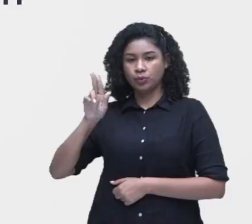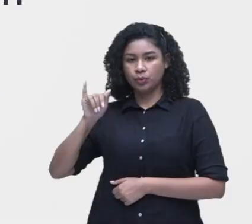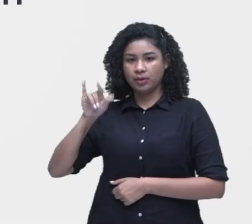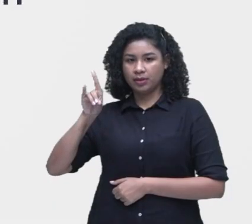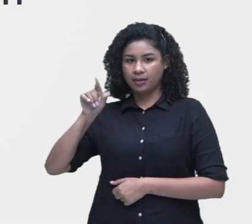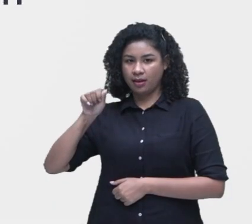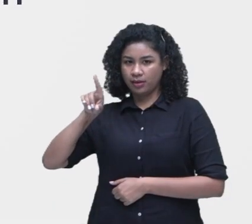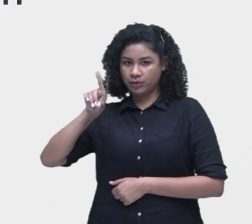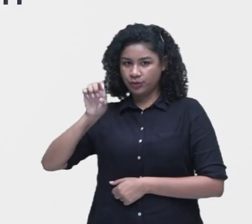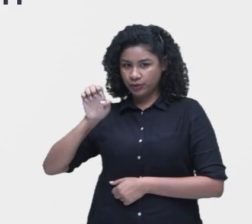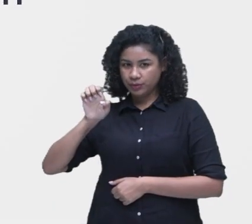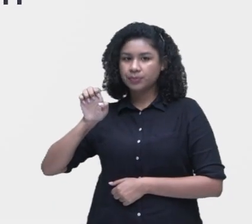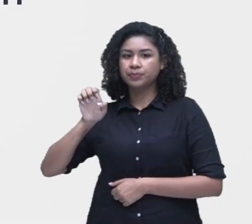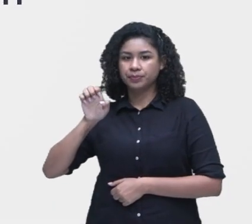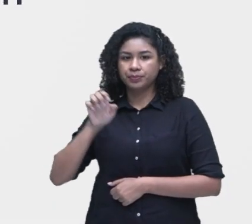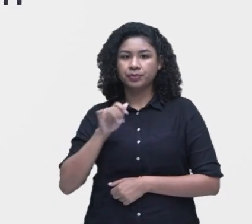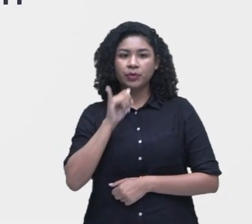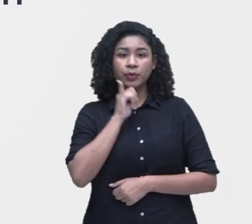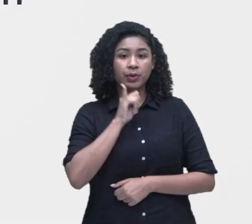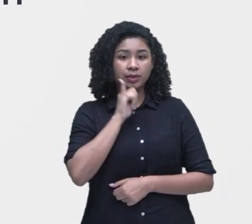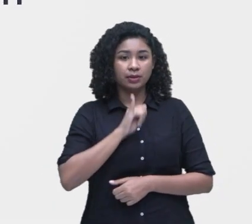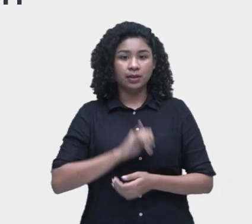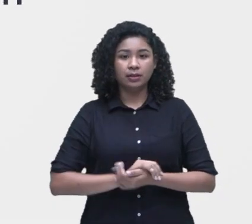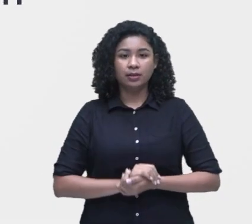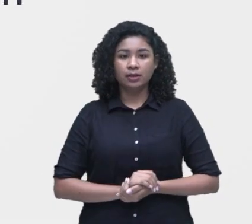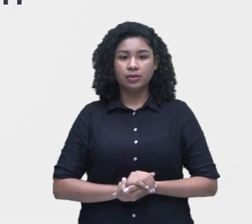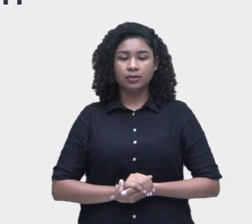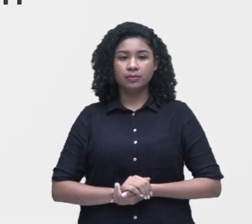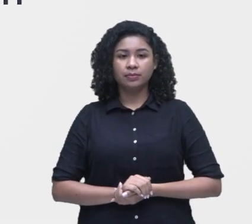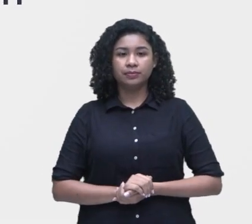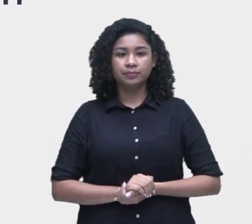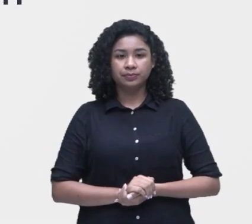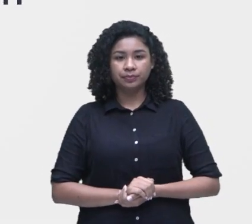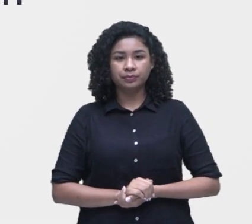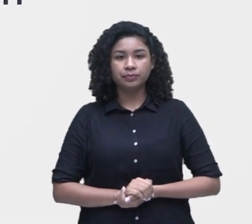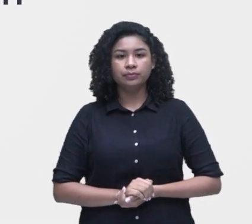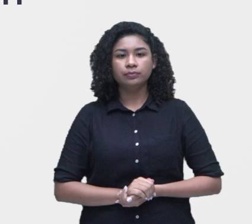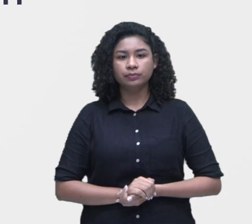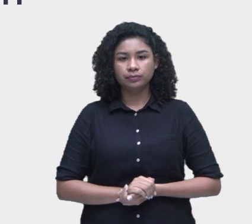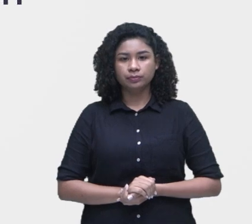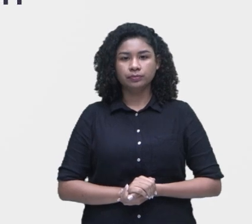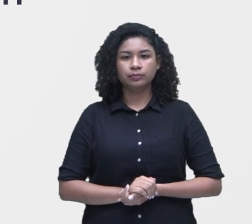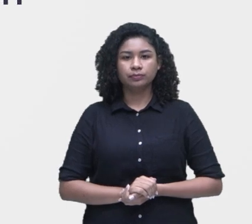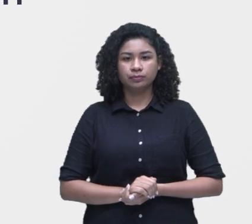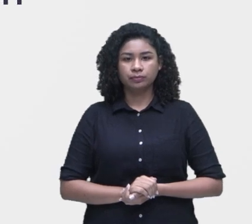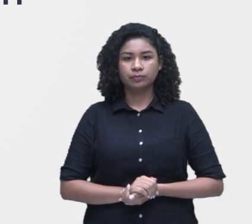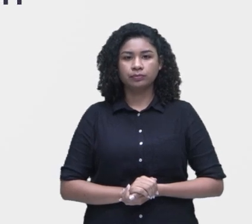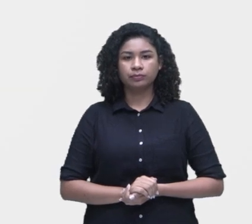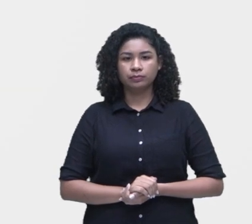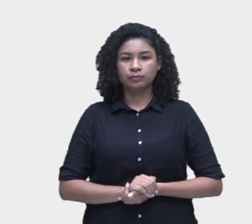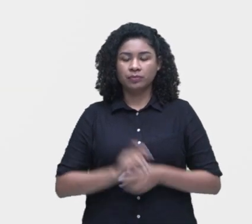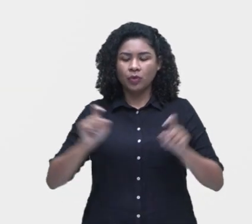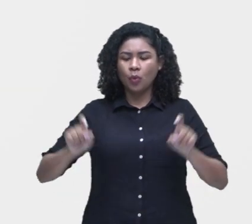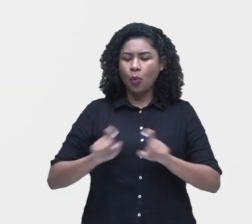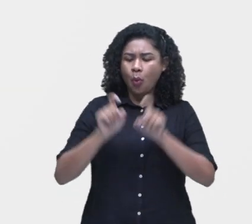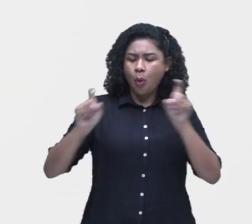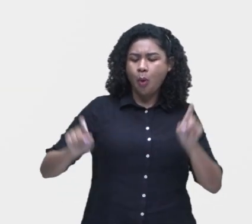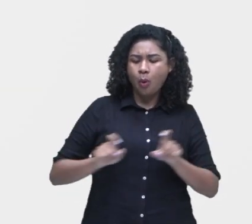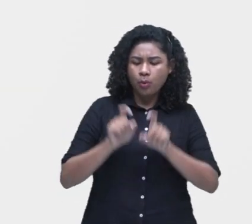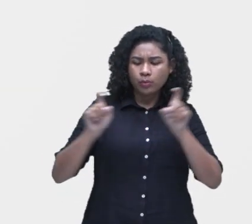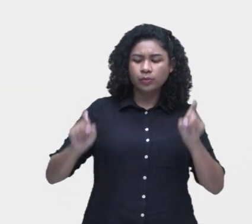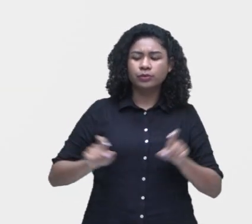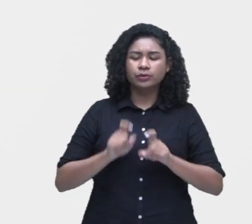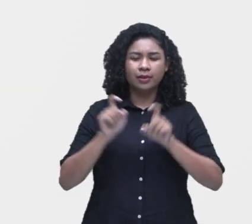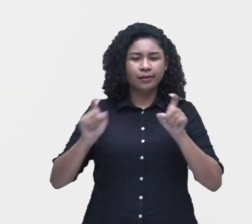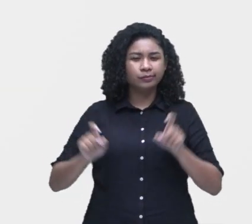Então vamos ver aqui o exemplo da ambiguidade. O computador tornou-se um aliado do